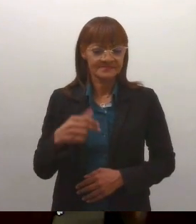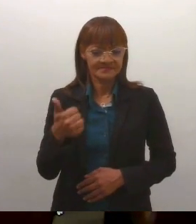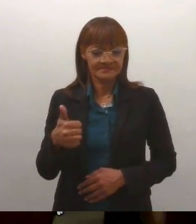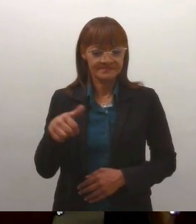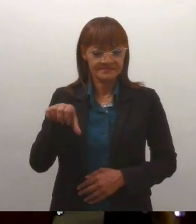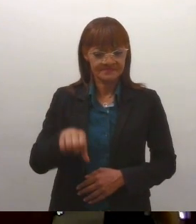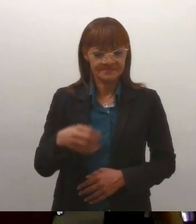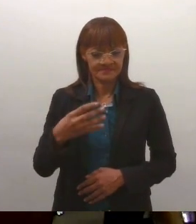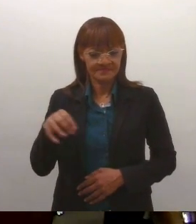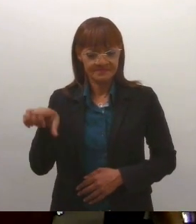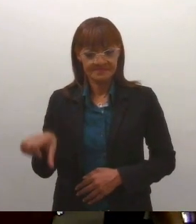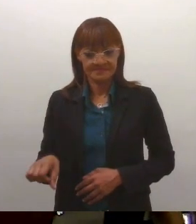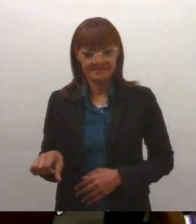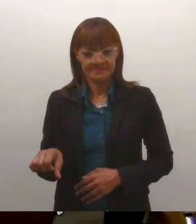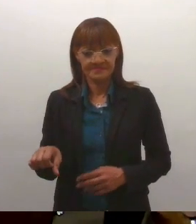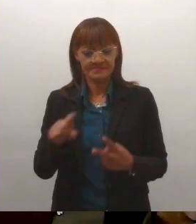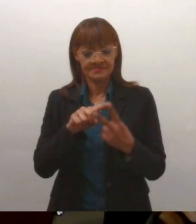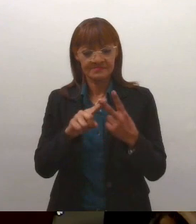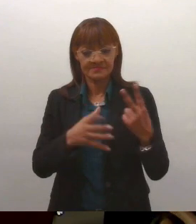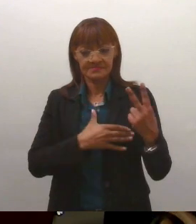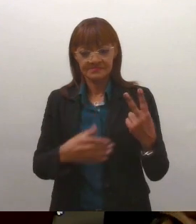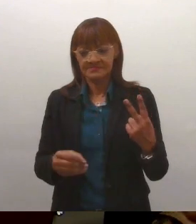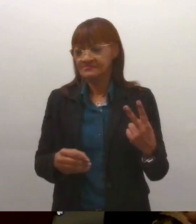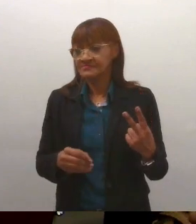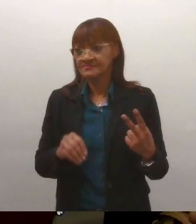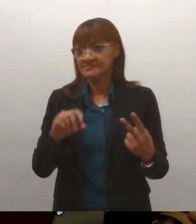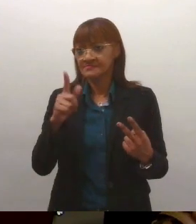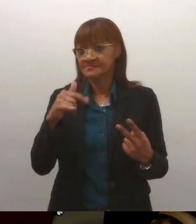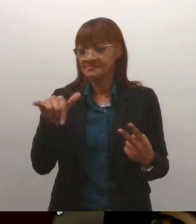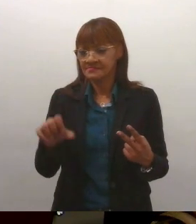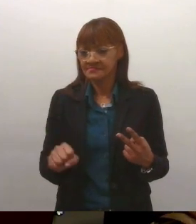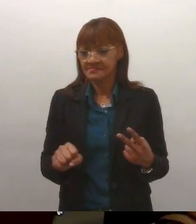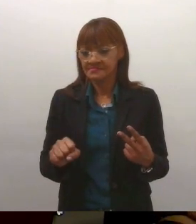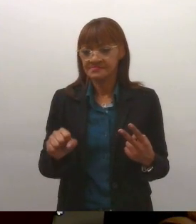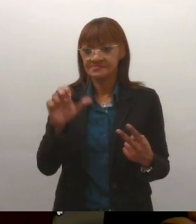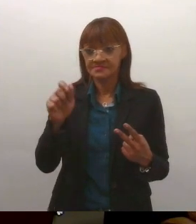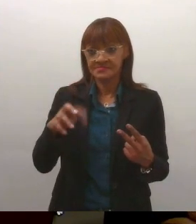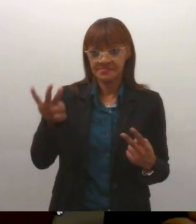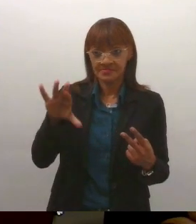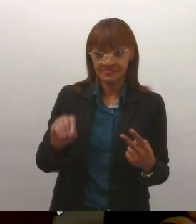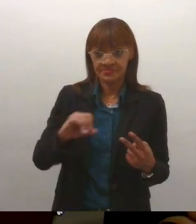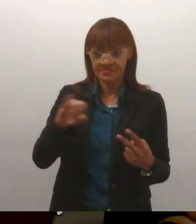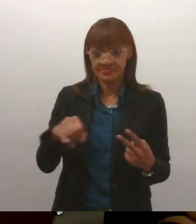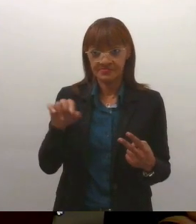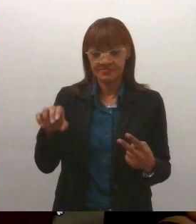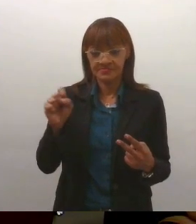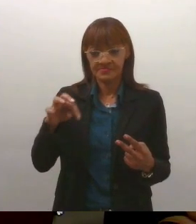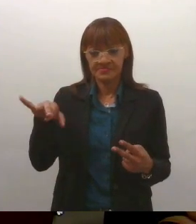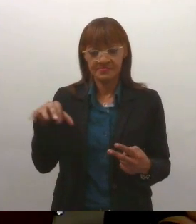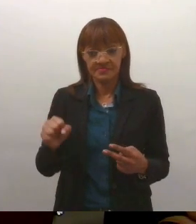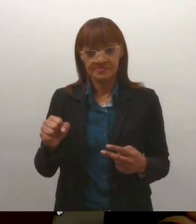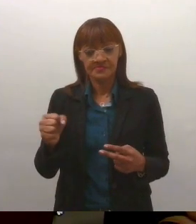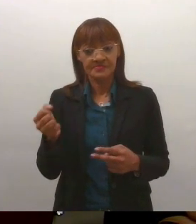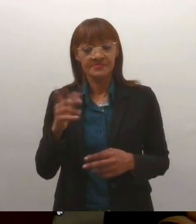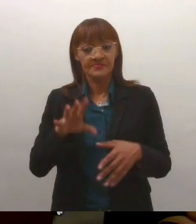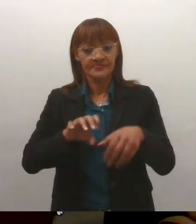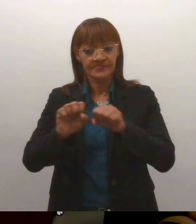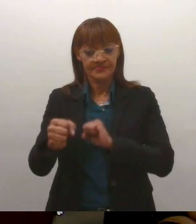Alice dos Santos e Antônio José dos Santos, formado em Medicina pela Universidade Federal de Sergipe,